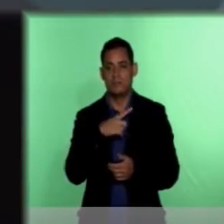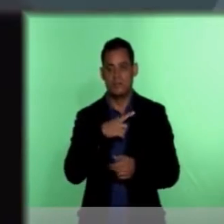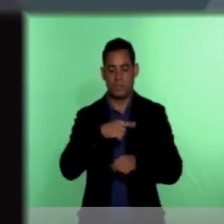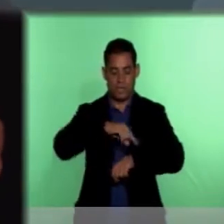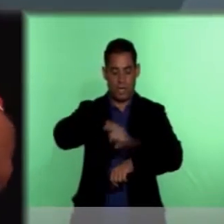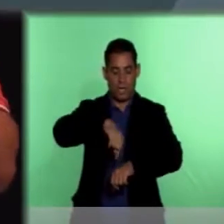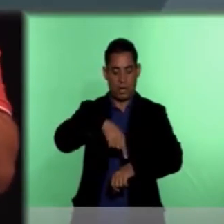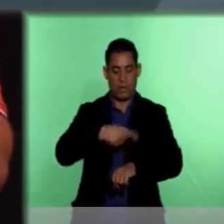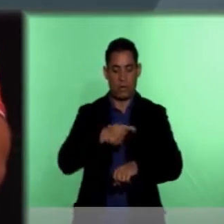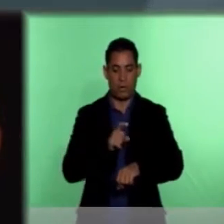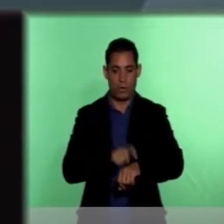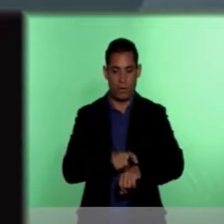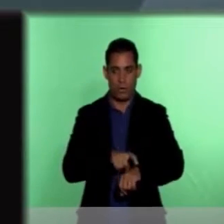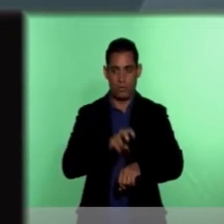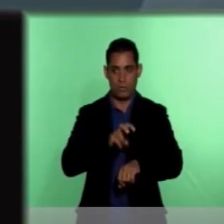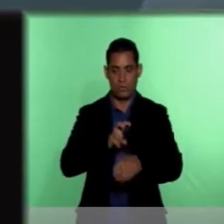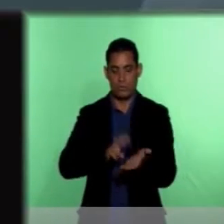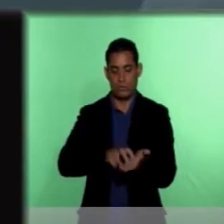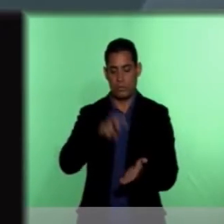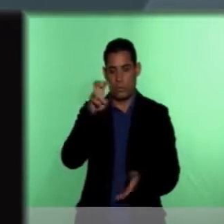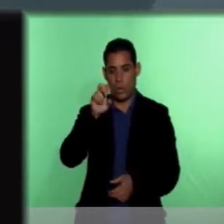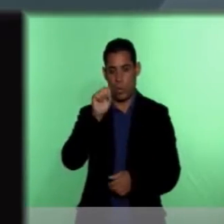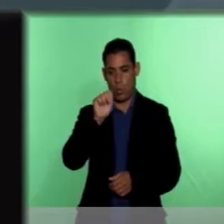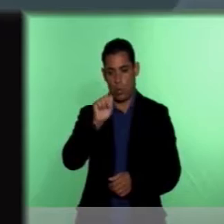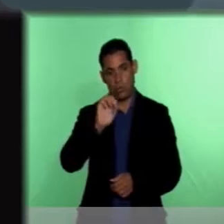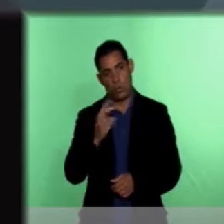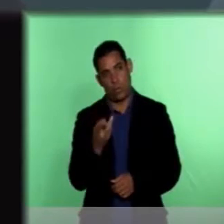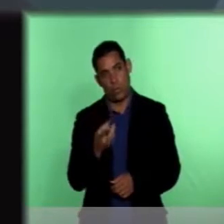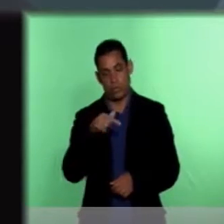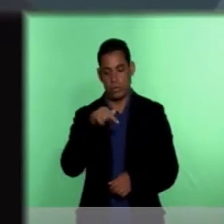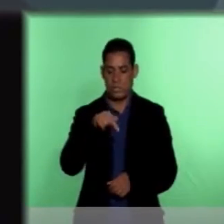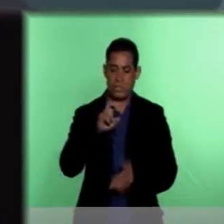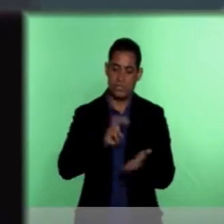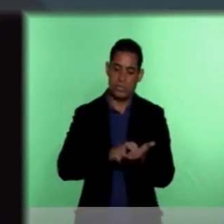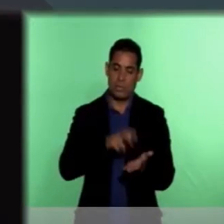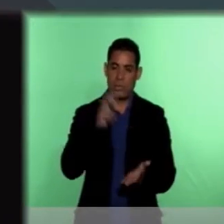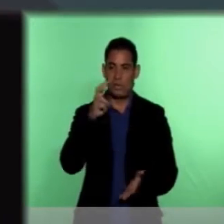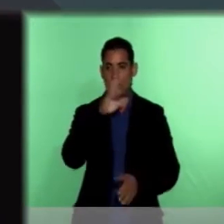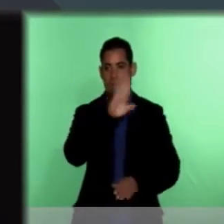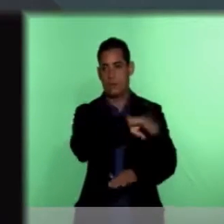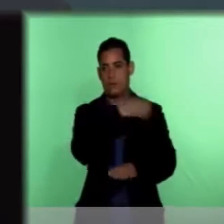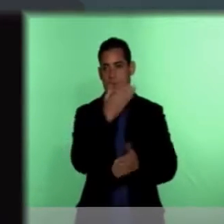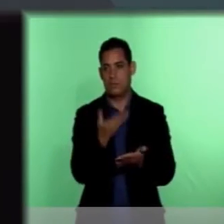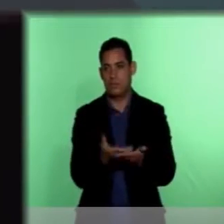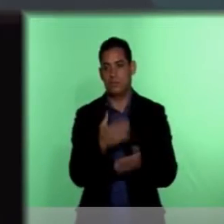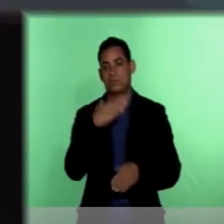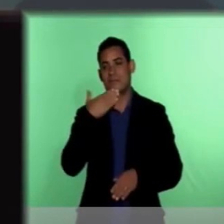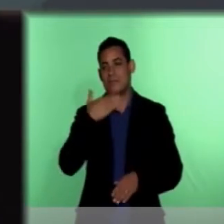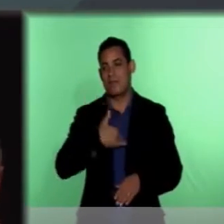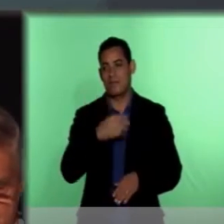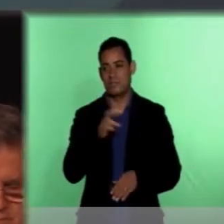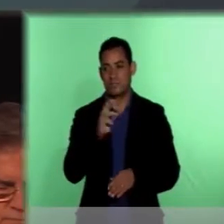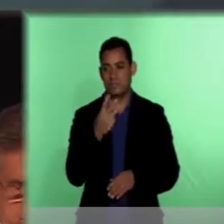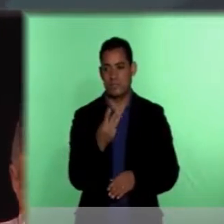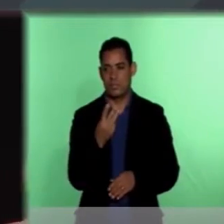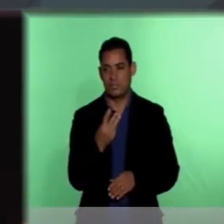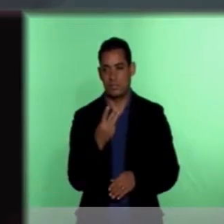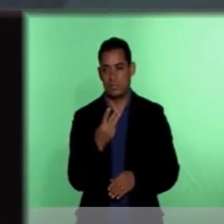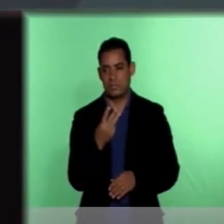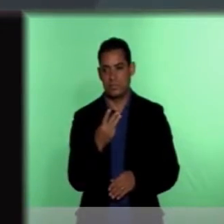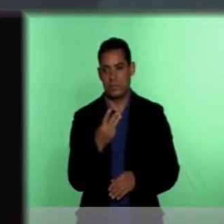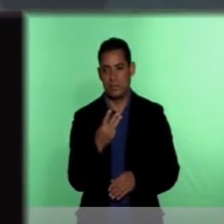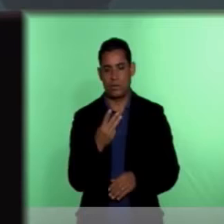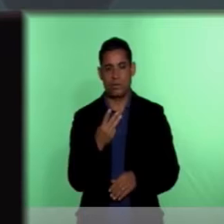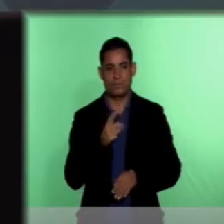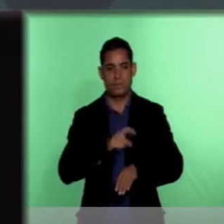horária que inicia às 8 horas da manhã ou às 7 horas da manhã e que vai até às 3 horas da tarde. Então, é uma educação em tempo